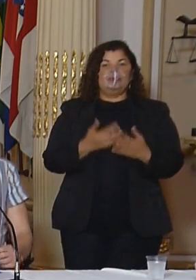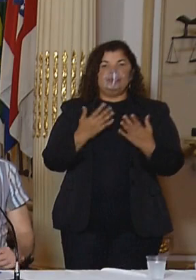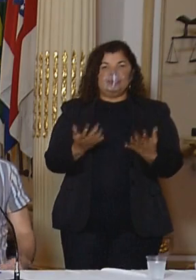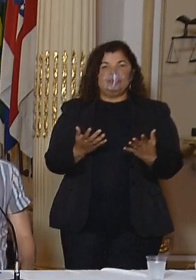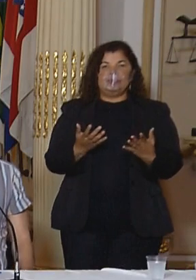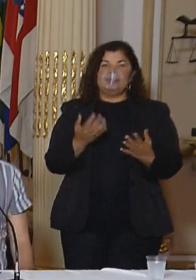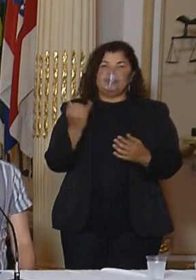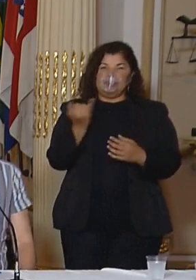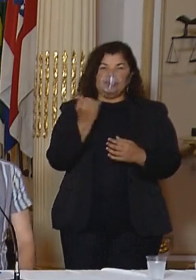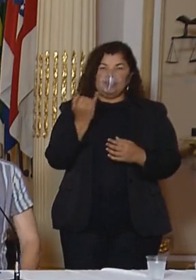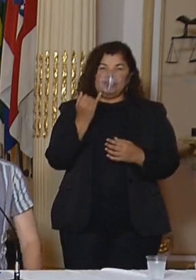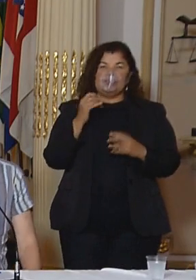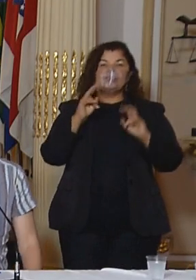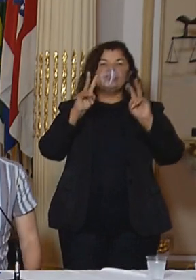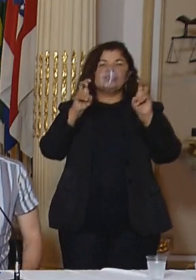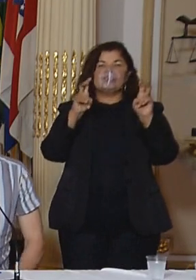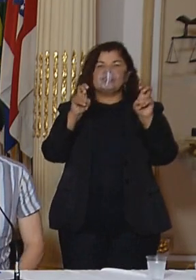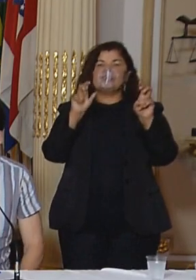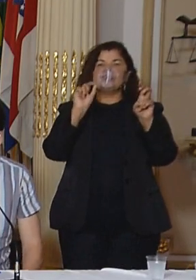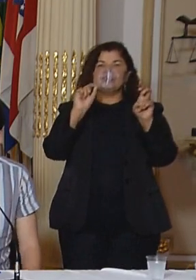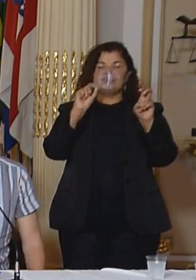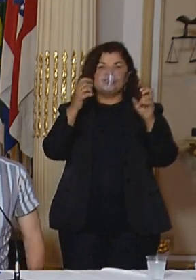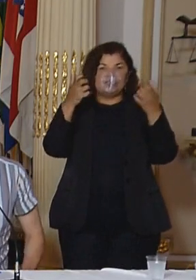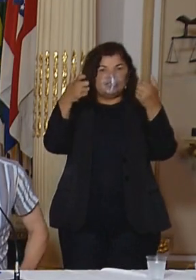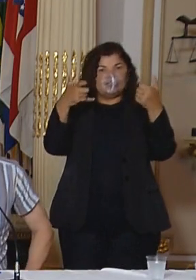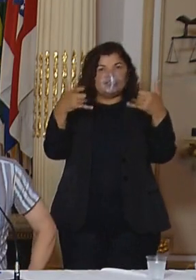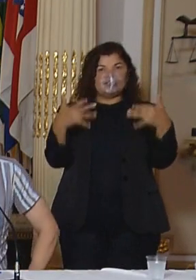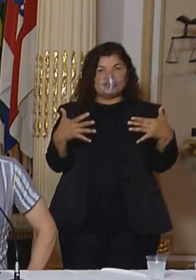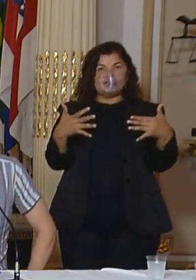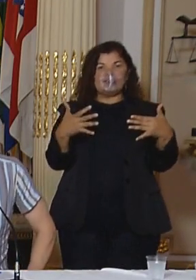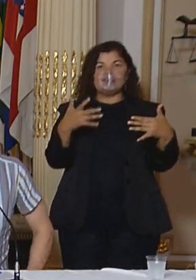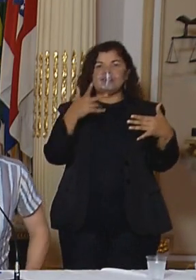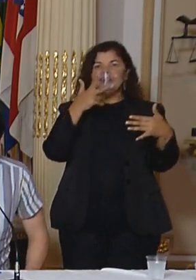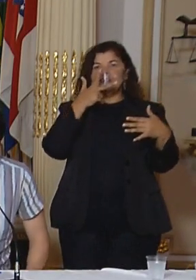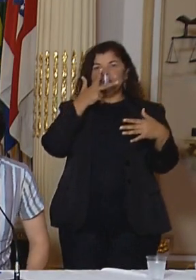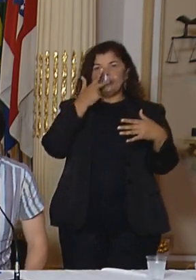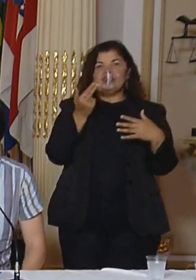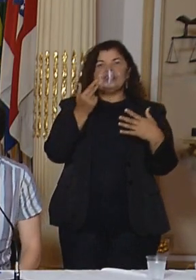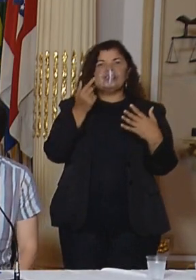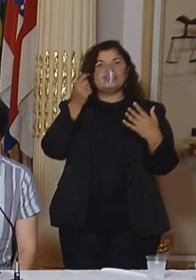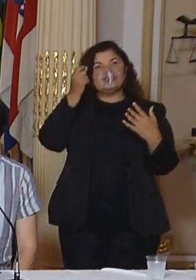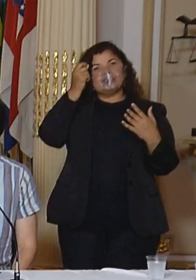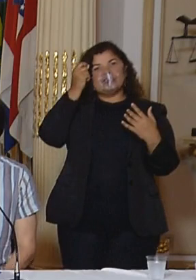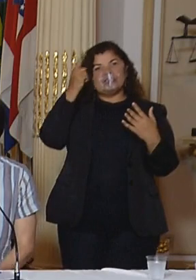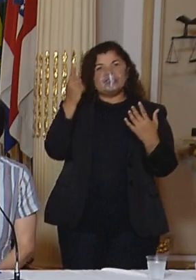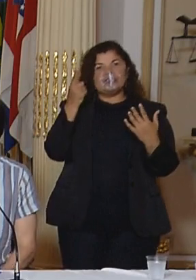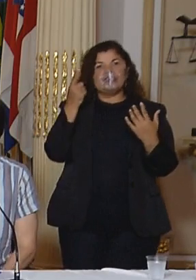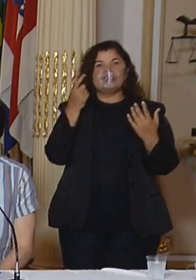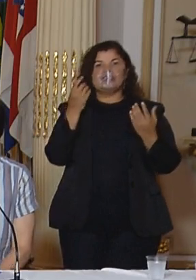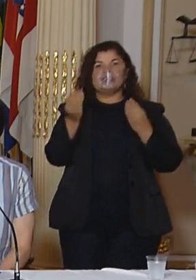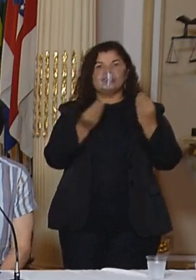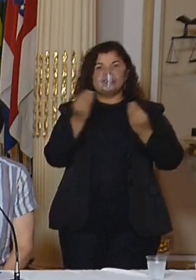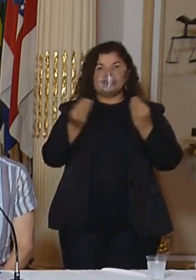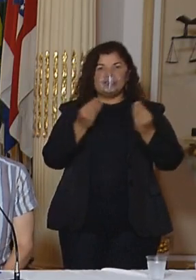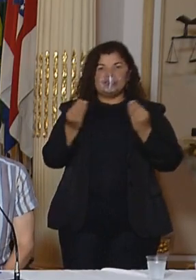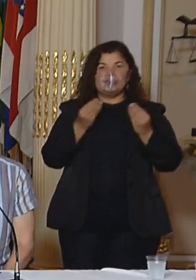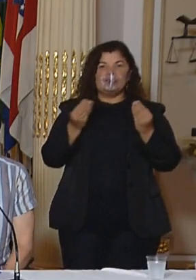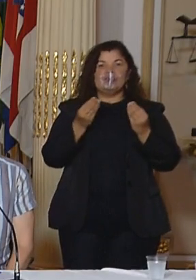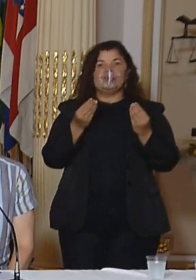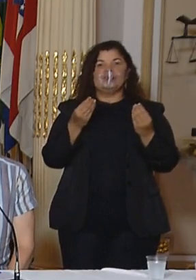interessante, porque esse assunto é bastante, bastante parece uma ideia alvissareira, interessante, no sentido de